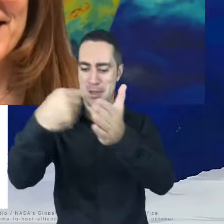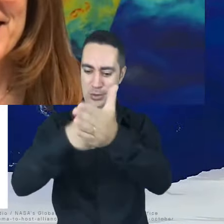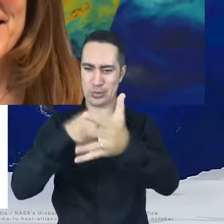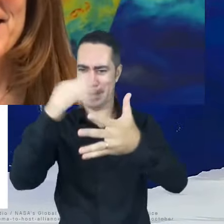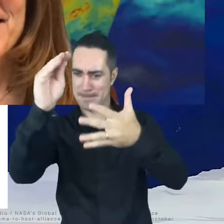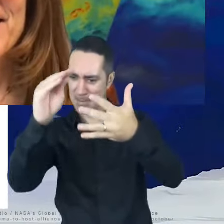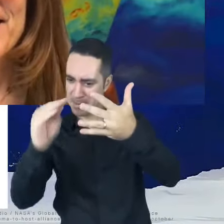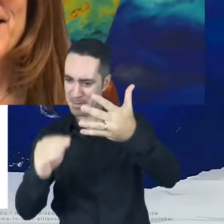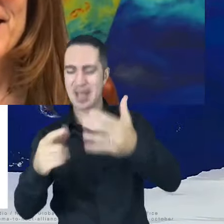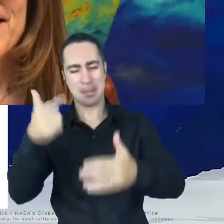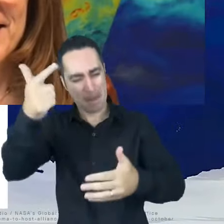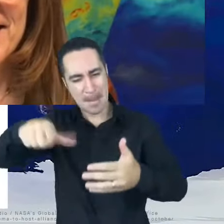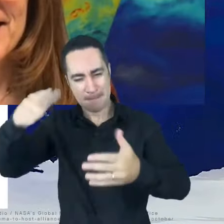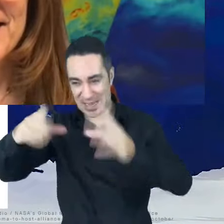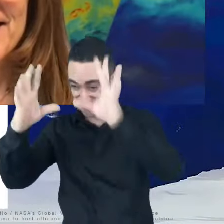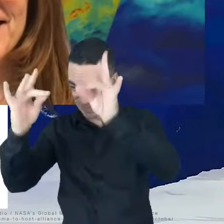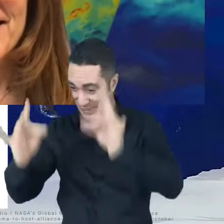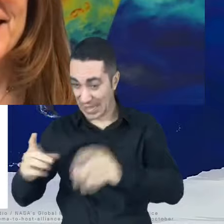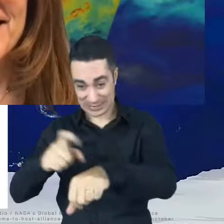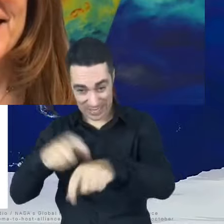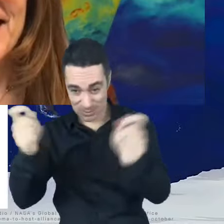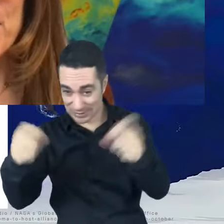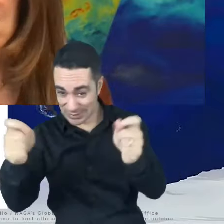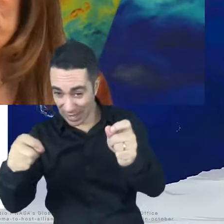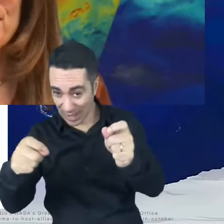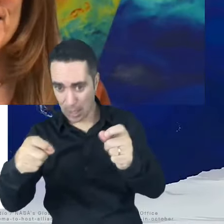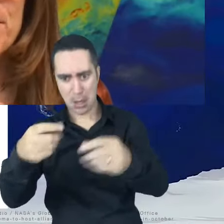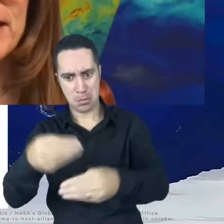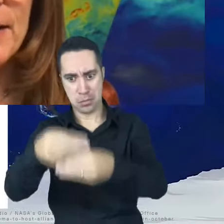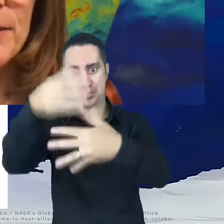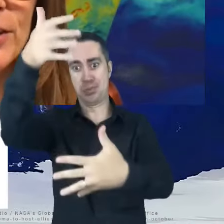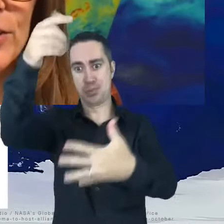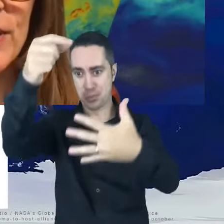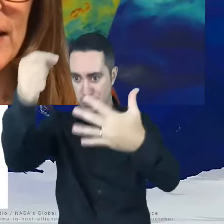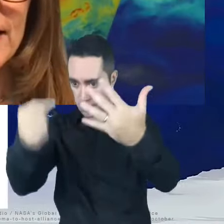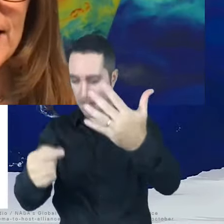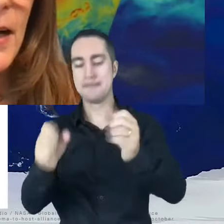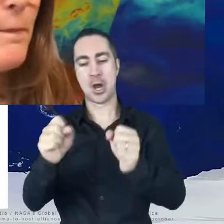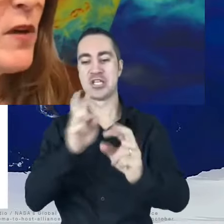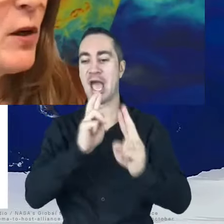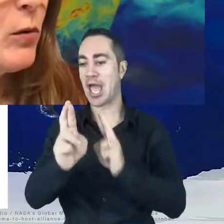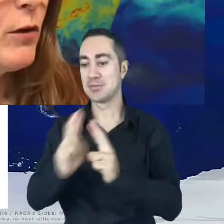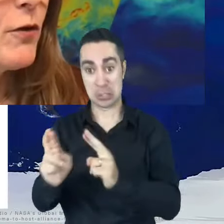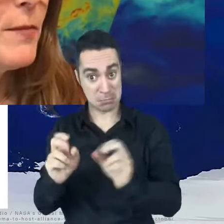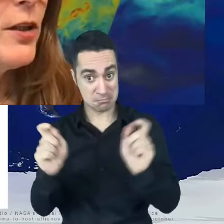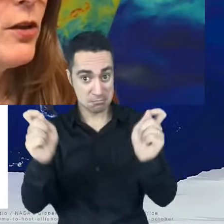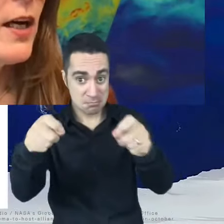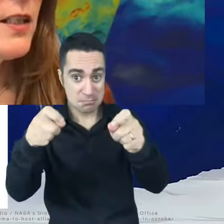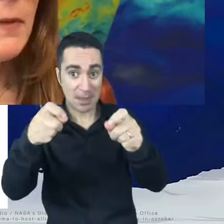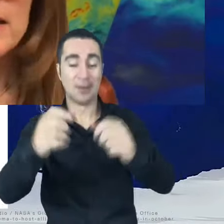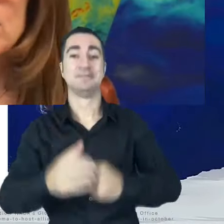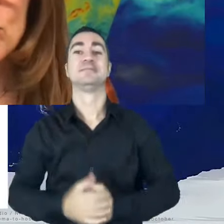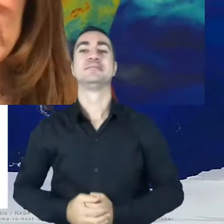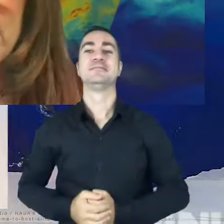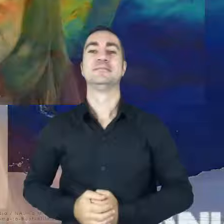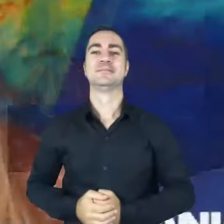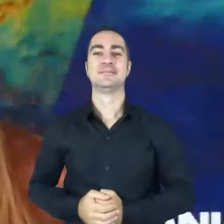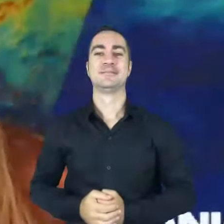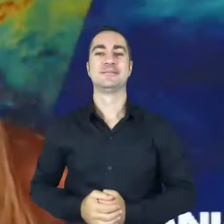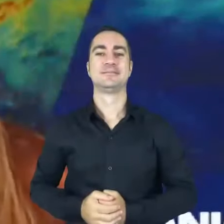tiver tempo para contatá-los, podemos respondê-las. Sou muito feliz de fazer